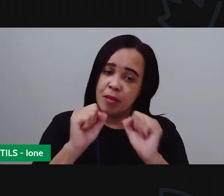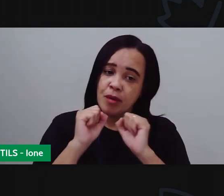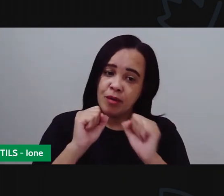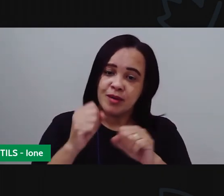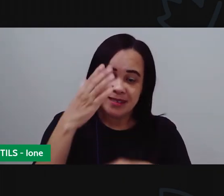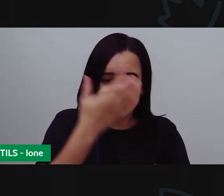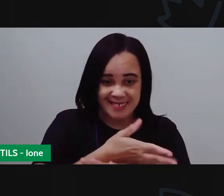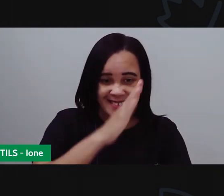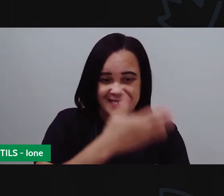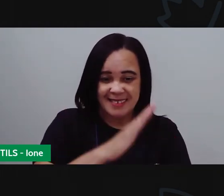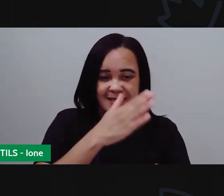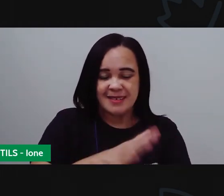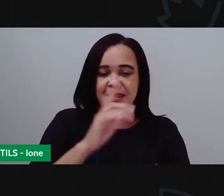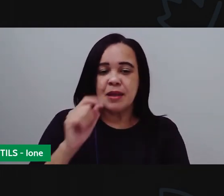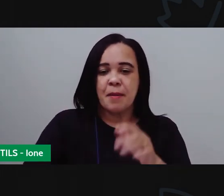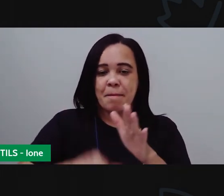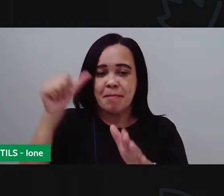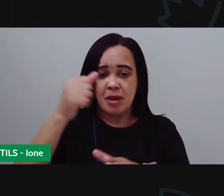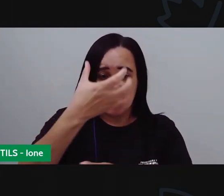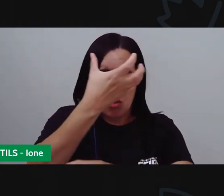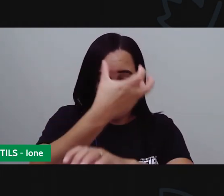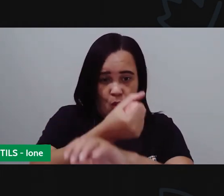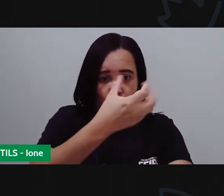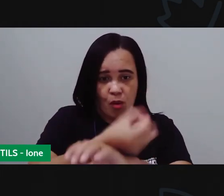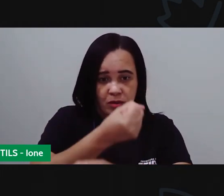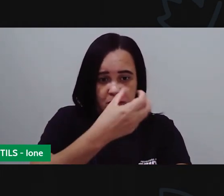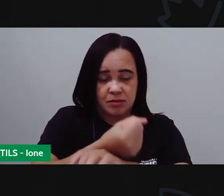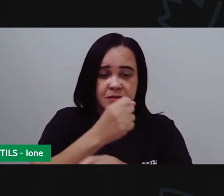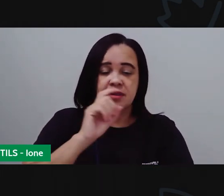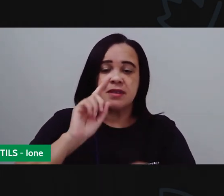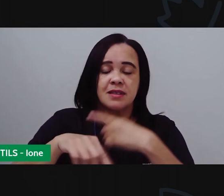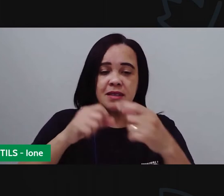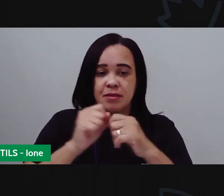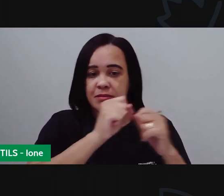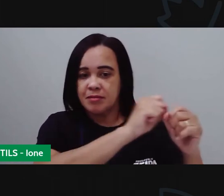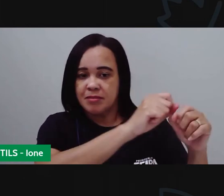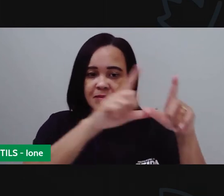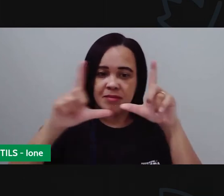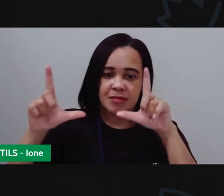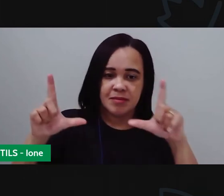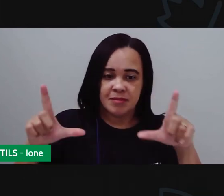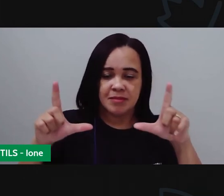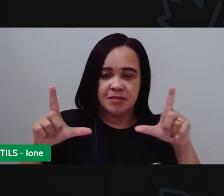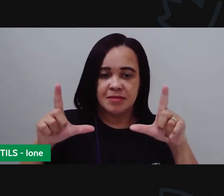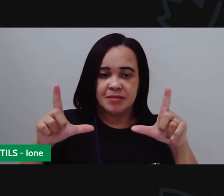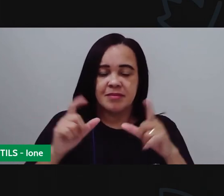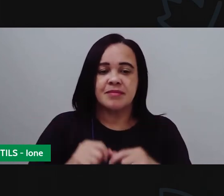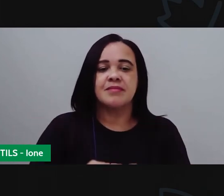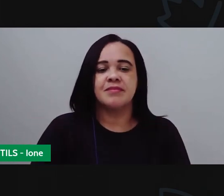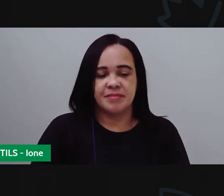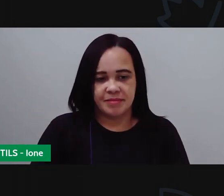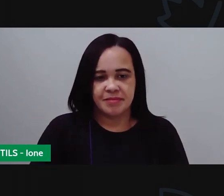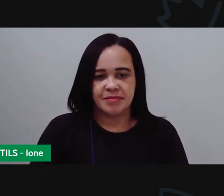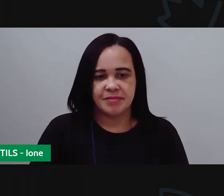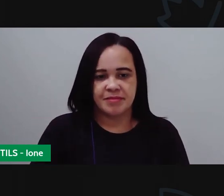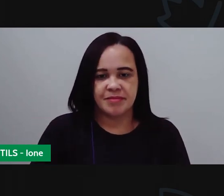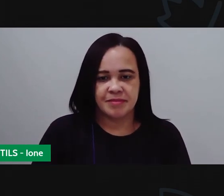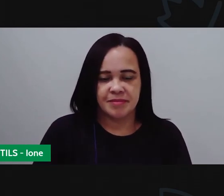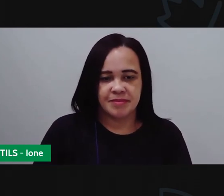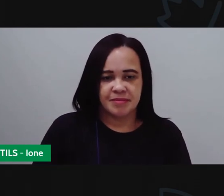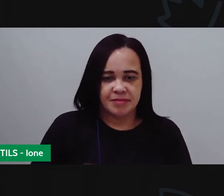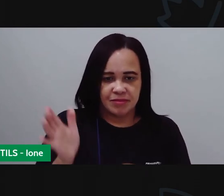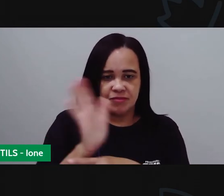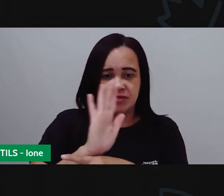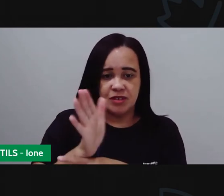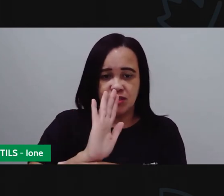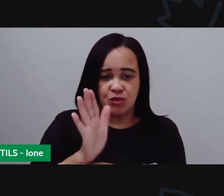copiar o link na apresentação que aparece aí no no vídeo